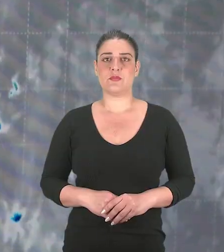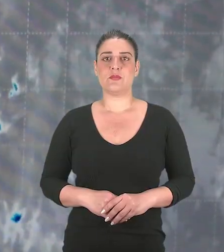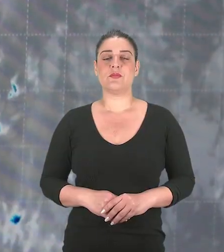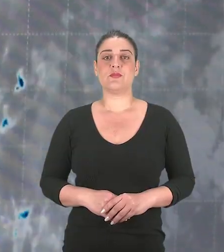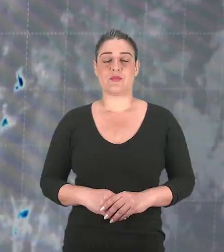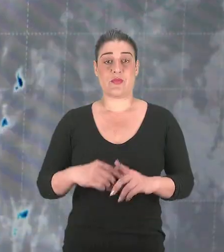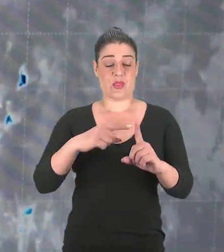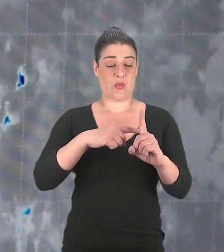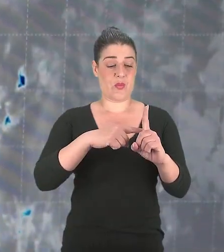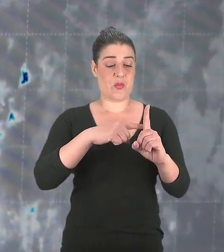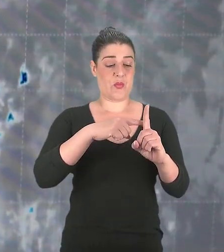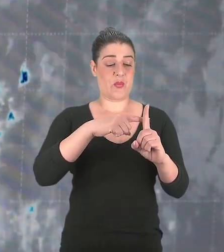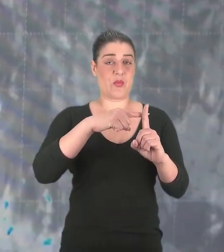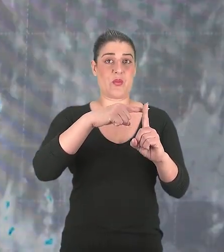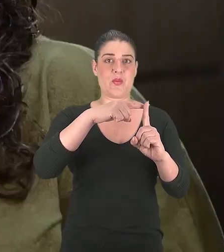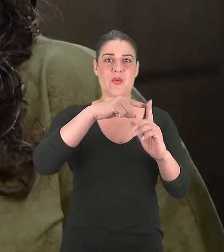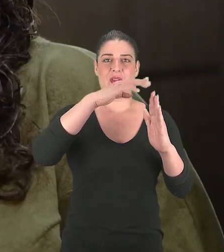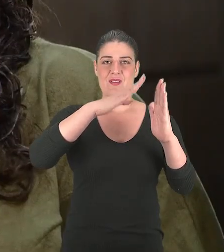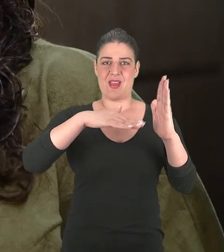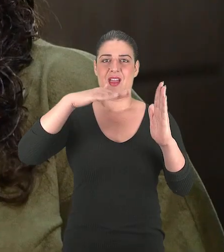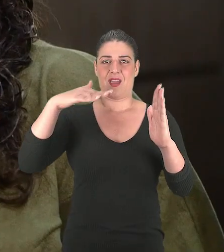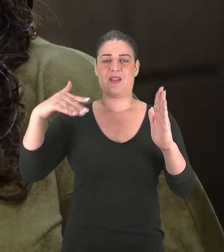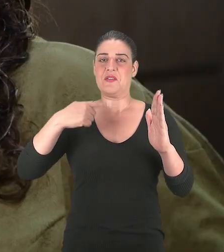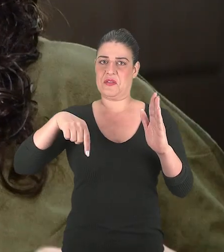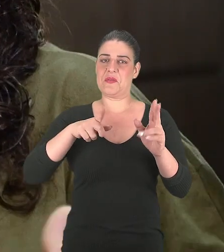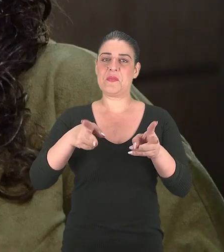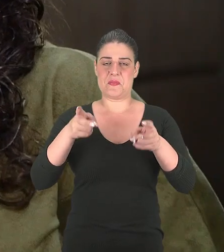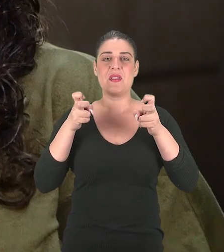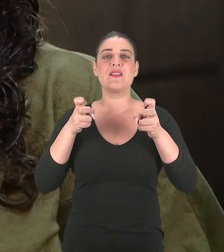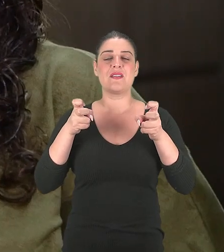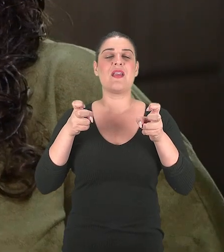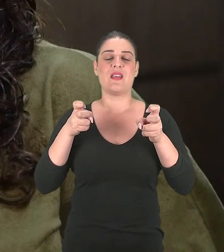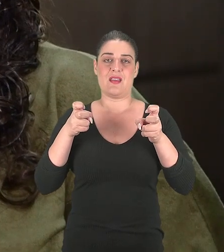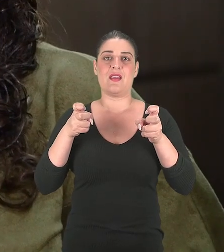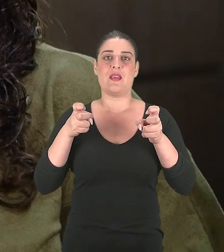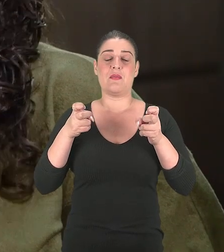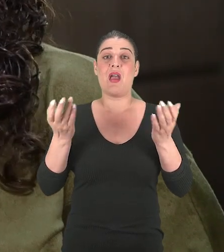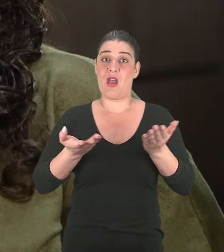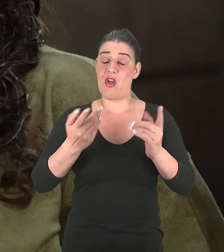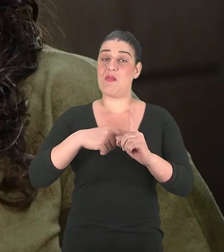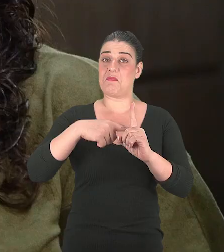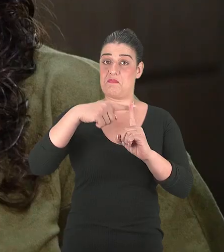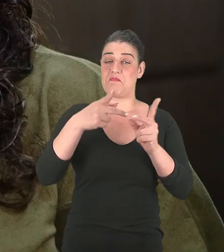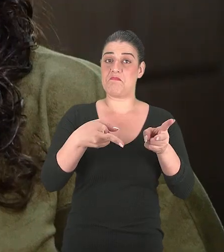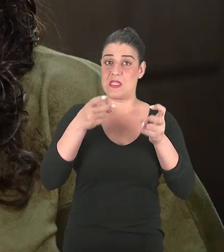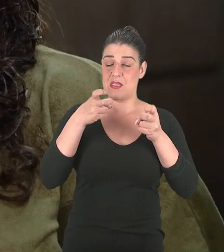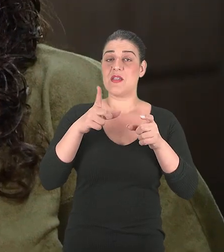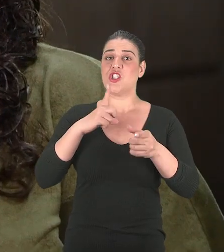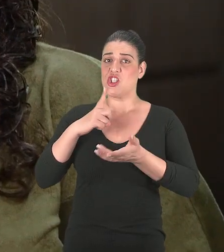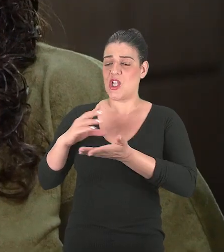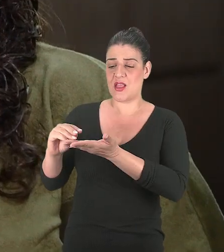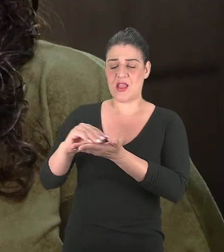A temperatura é aquela variável que a gente percebe mais, né? Que a gente percebe que aumentou, a gente hoje tem